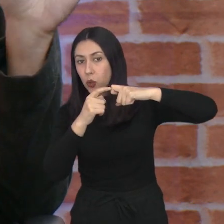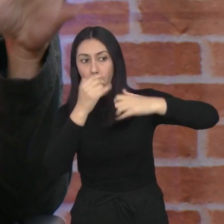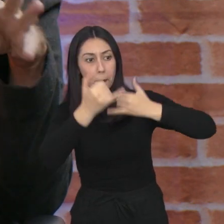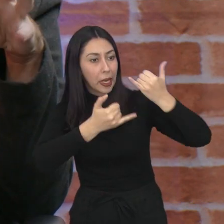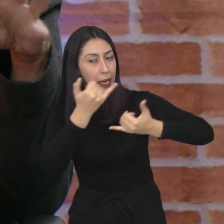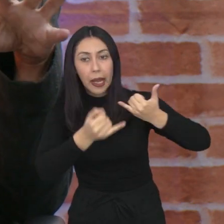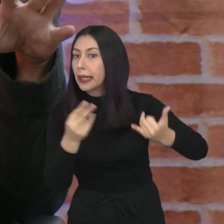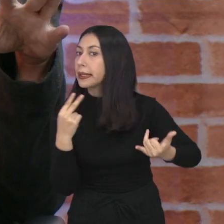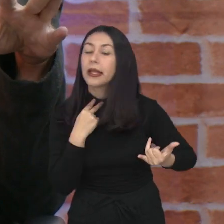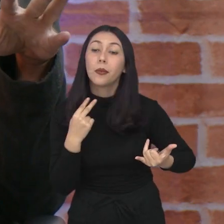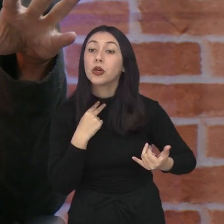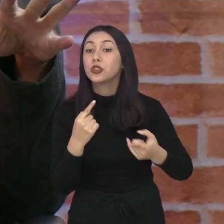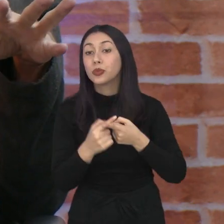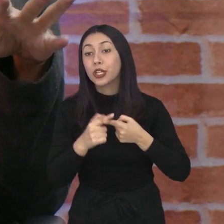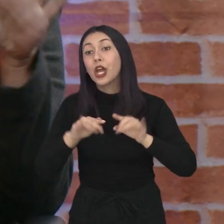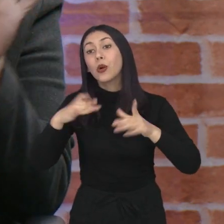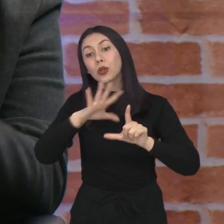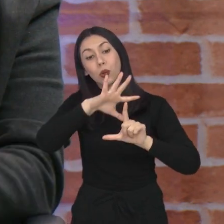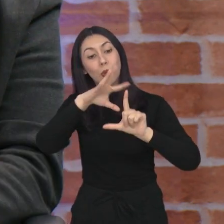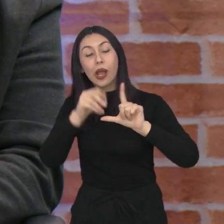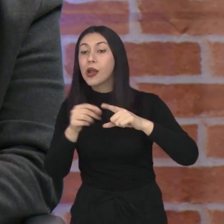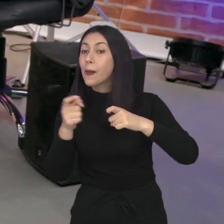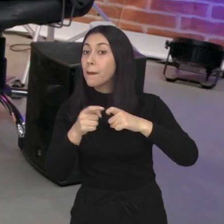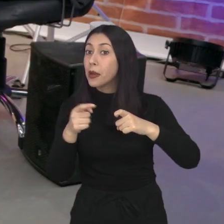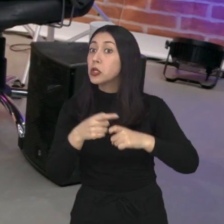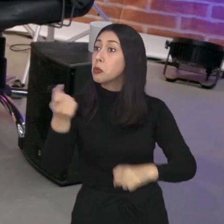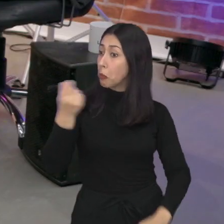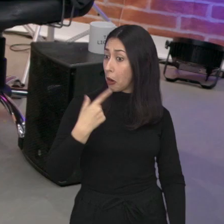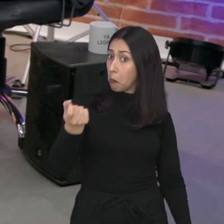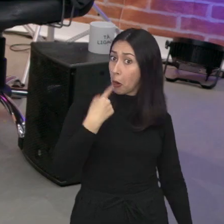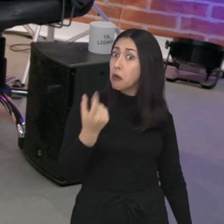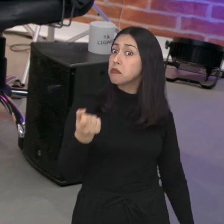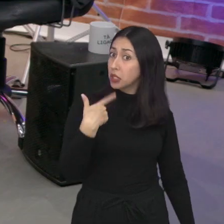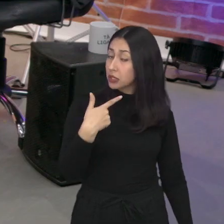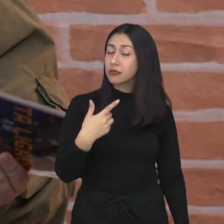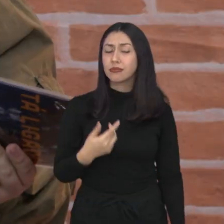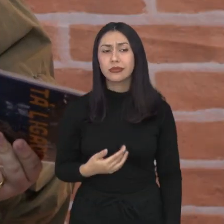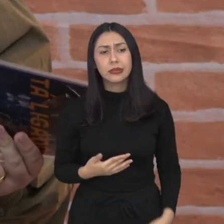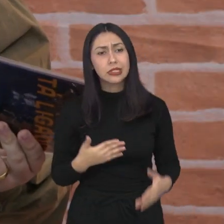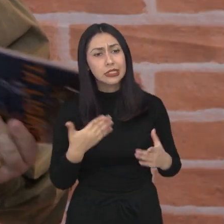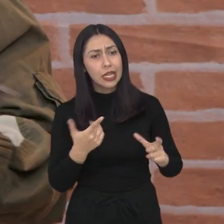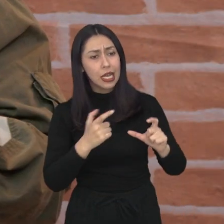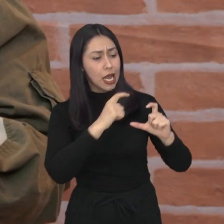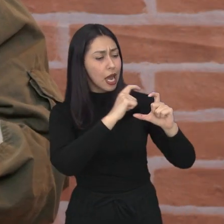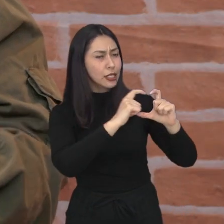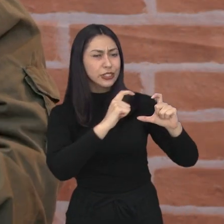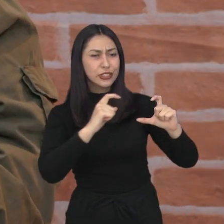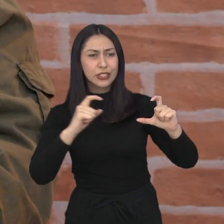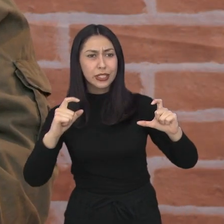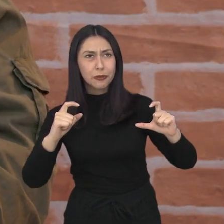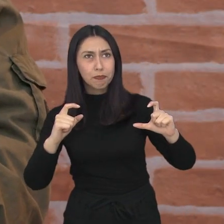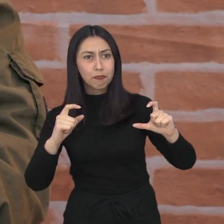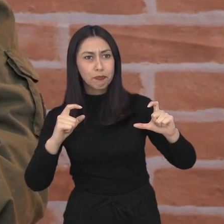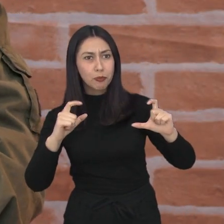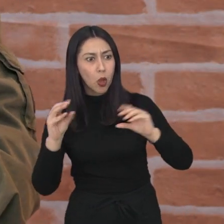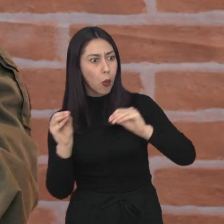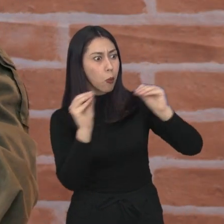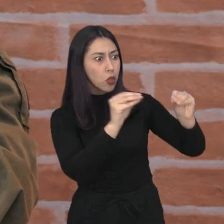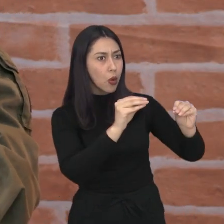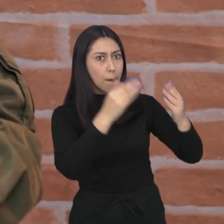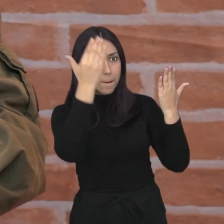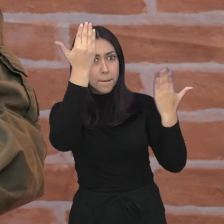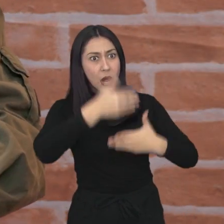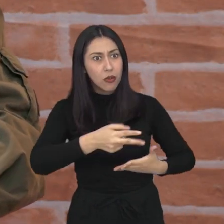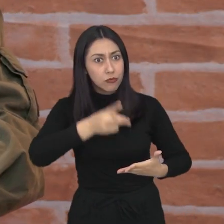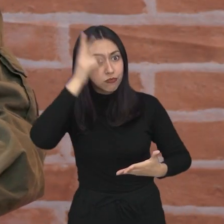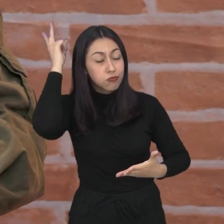eu recebo ameaças de todo jeito. Cara, e o lance que você falou das tirinhas parar, por exemplo, num vestibular,